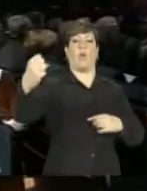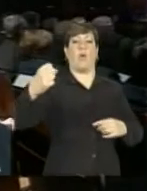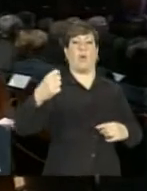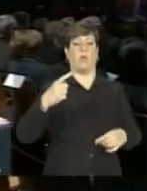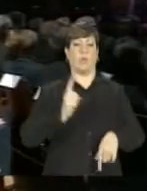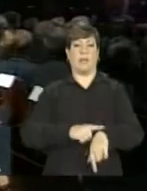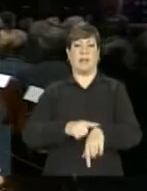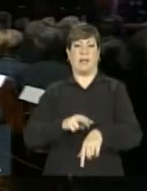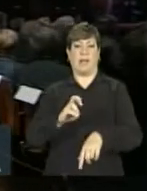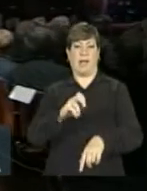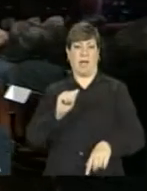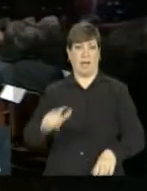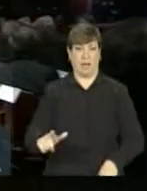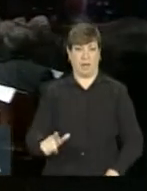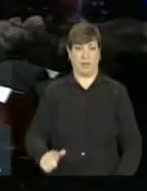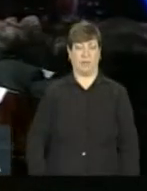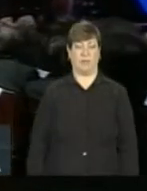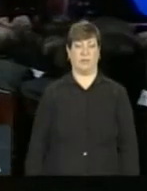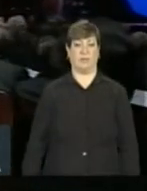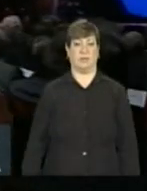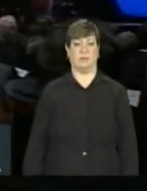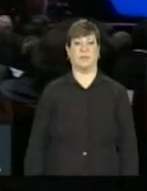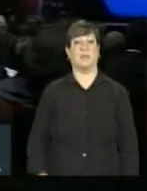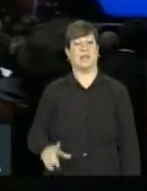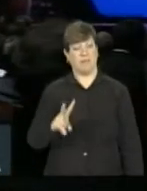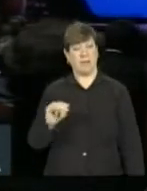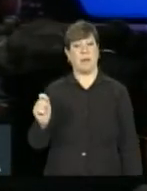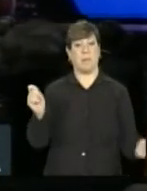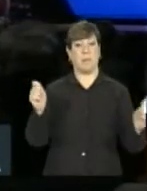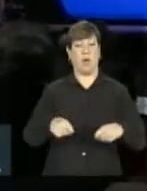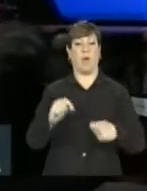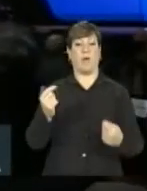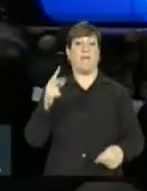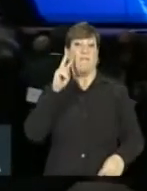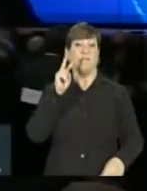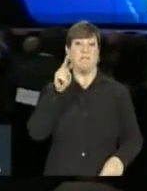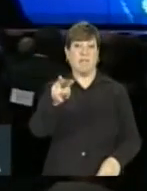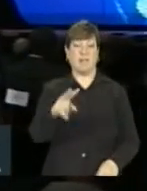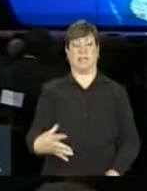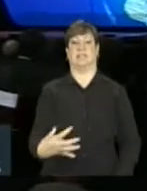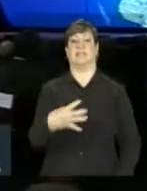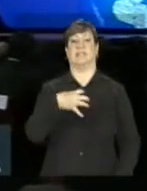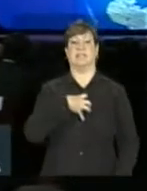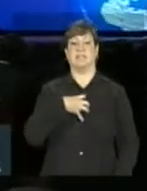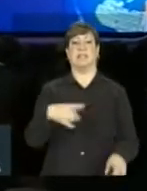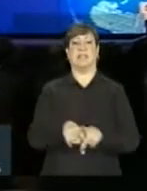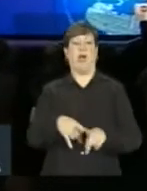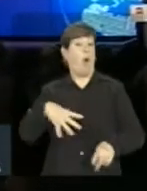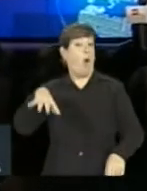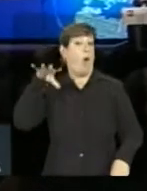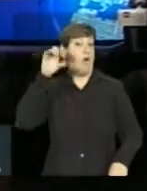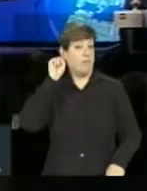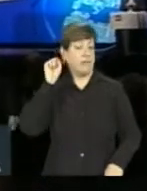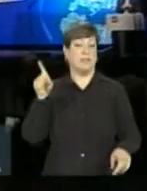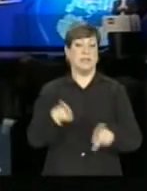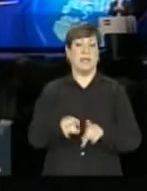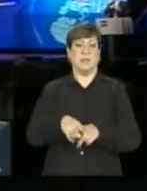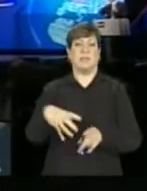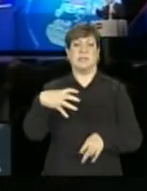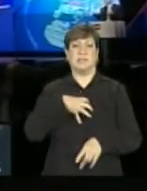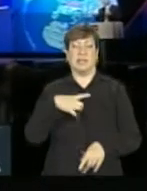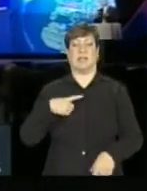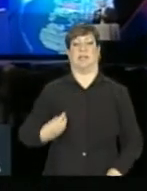o tempo real. Será possível ver e sentir e ouvir e